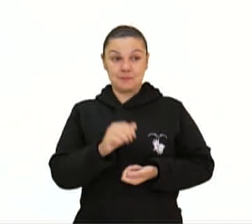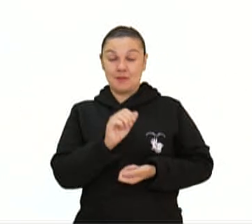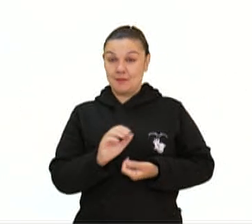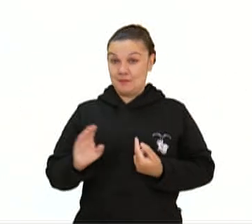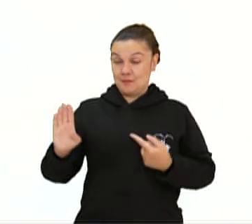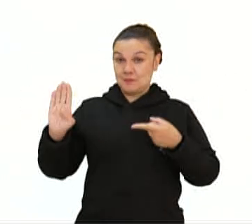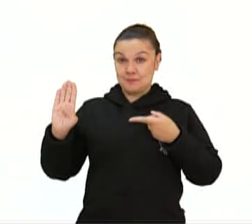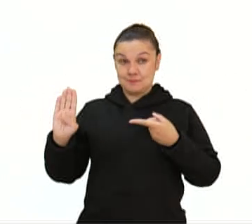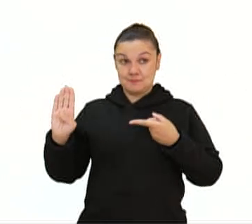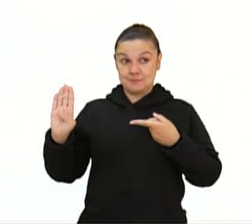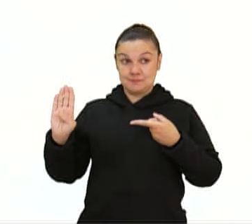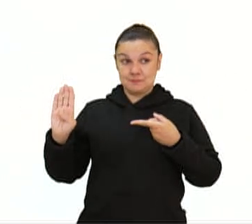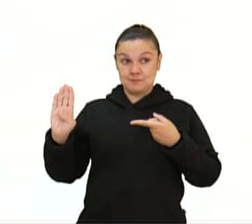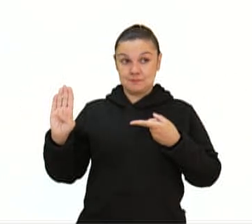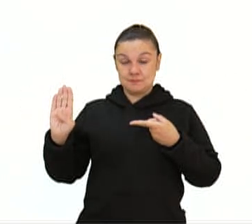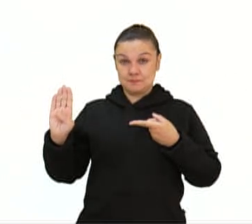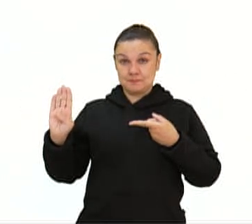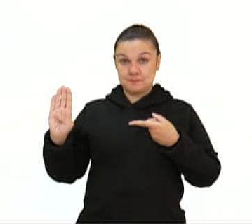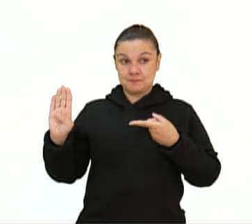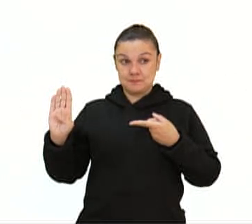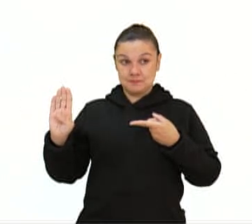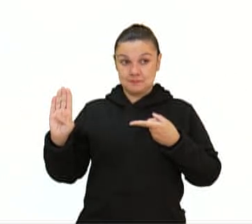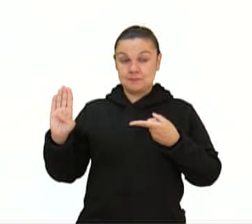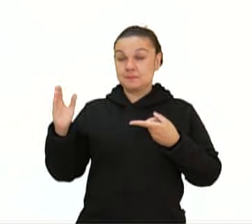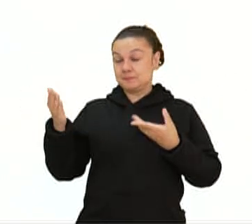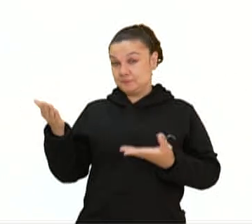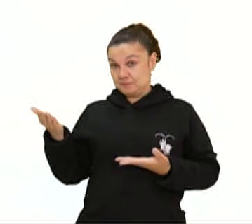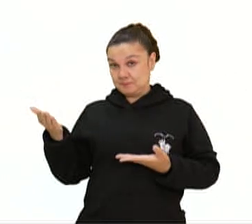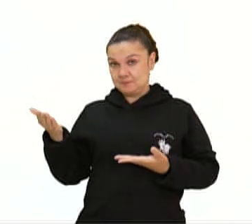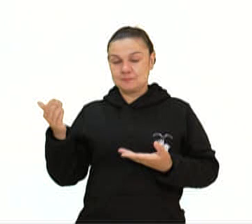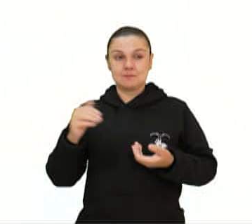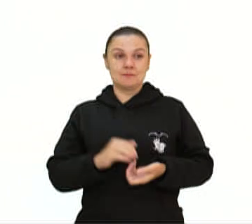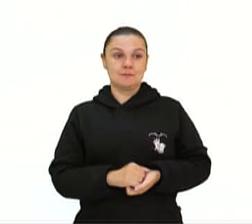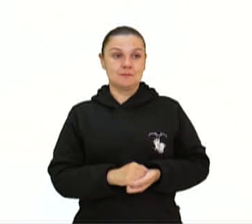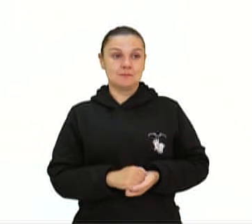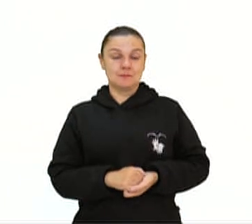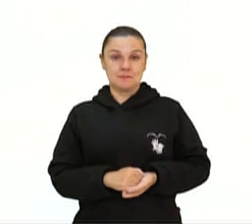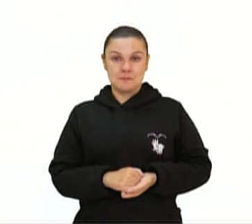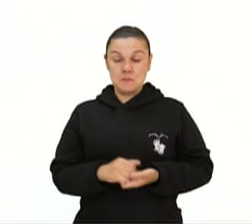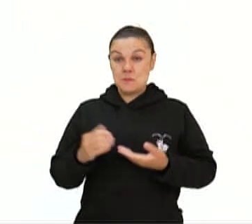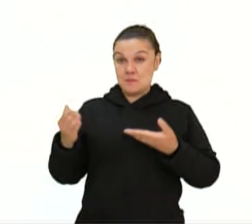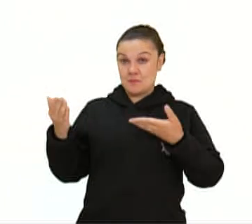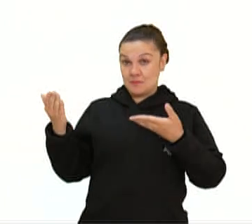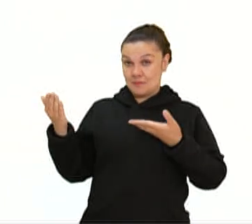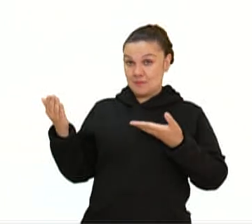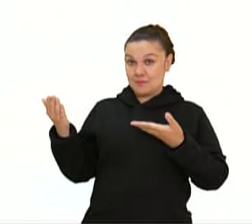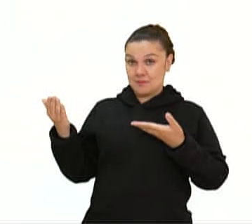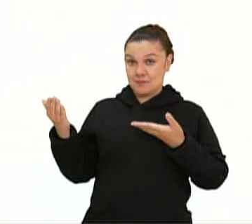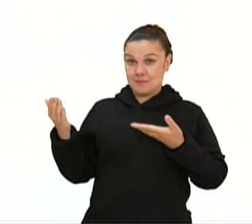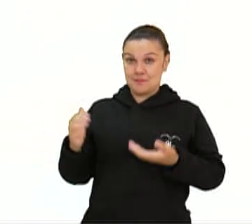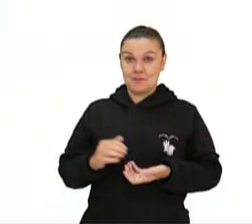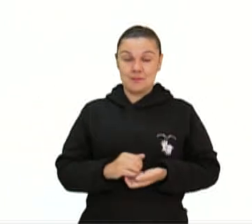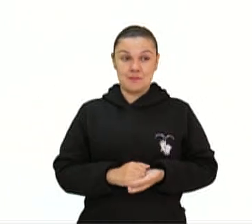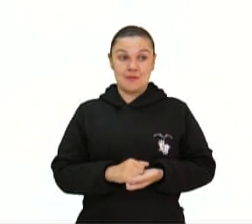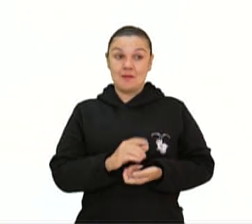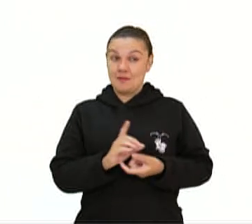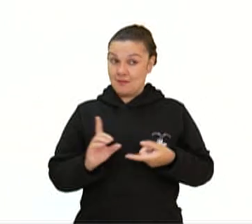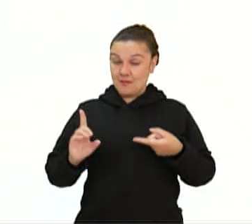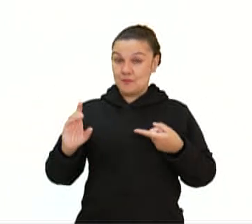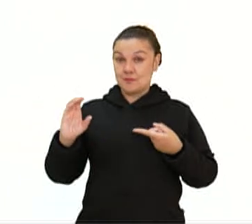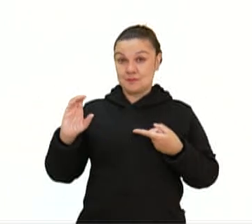bíceps. Abraçar-se na alternativa B, peitorais e bíceps. Abrirem-se os braços, dorsais e